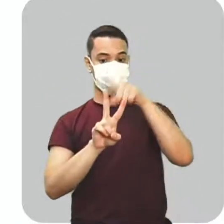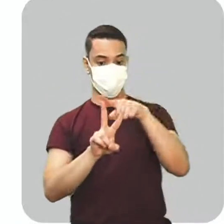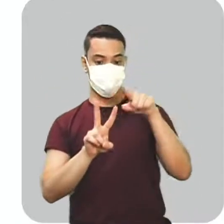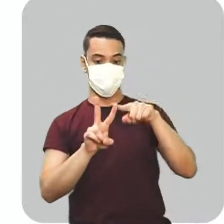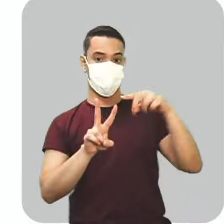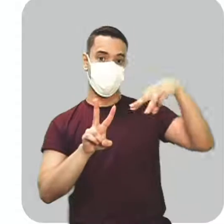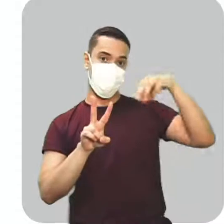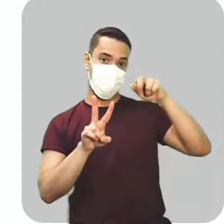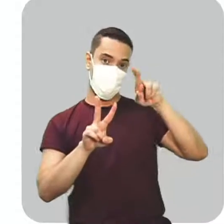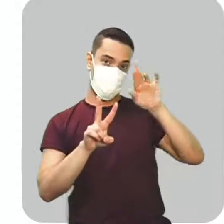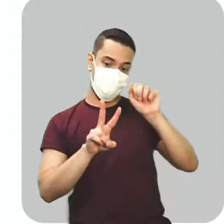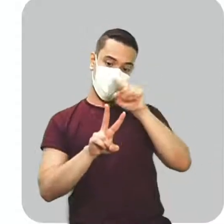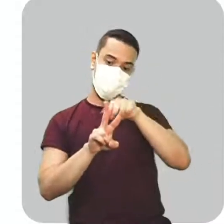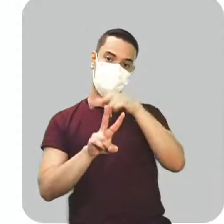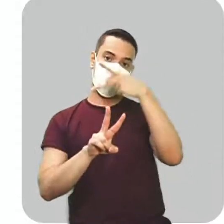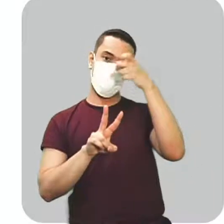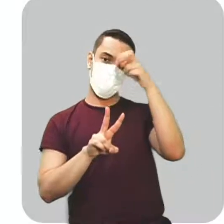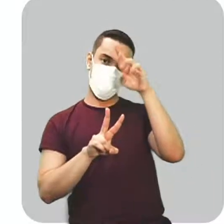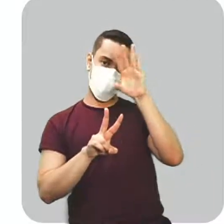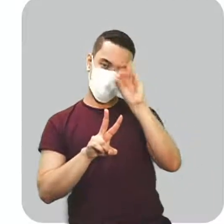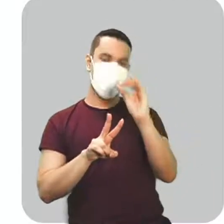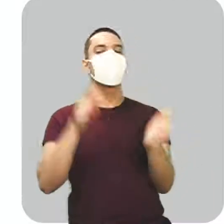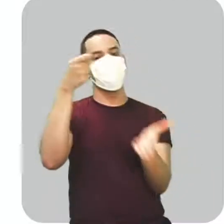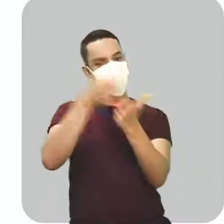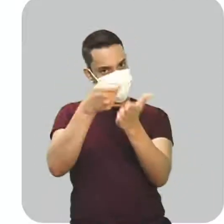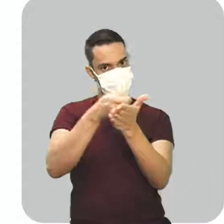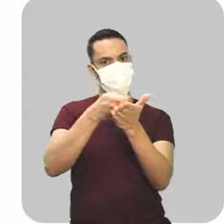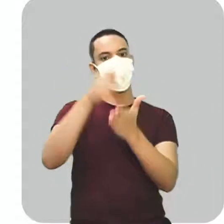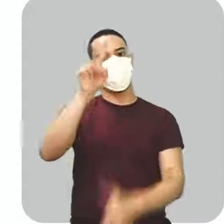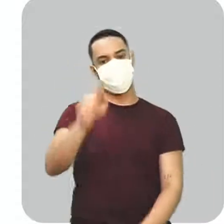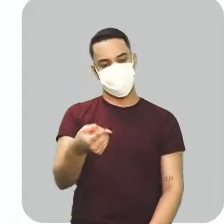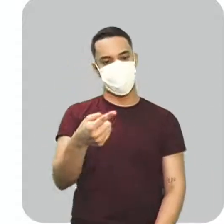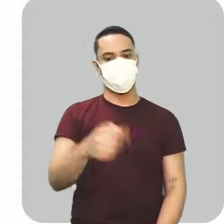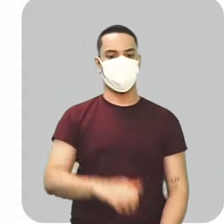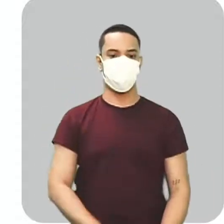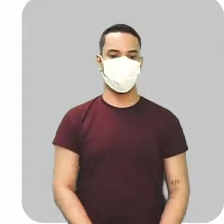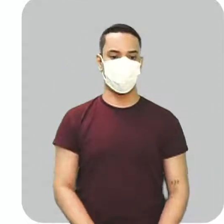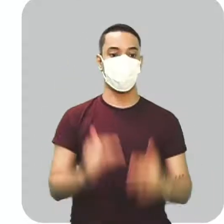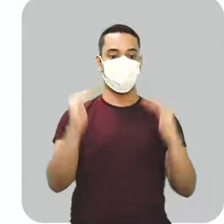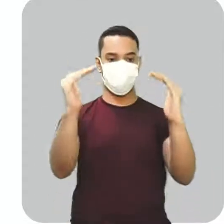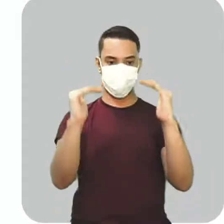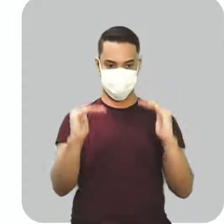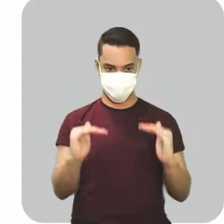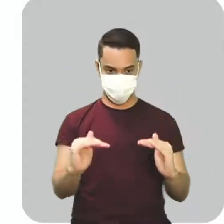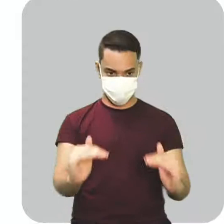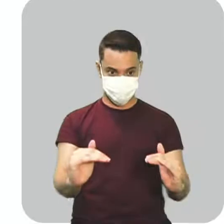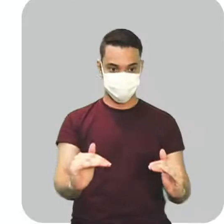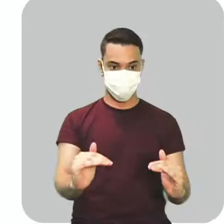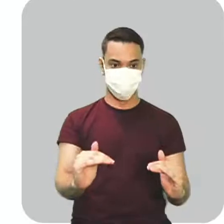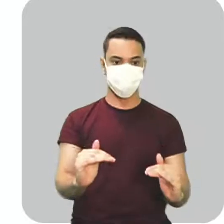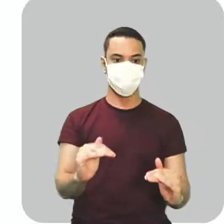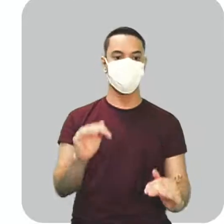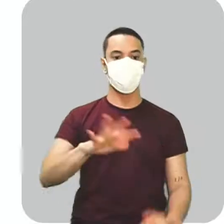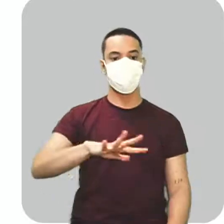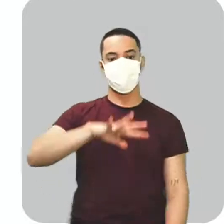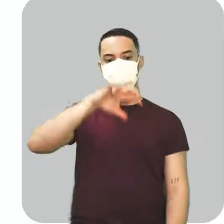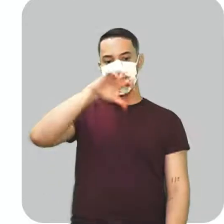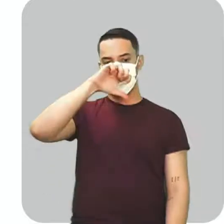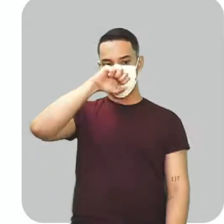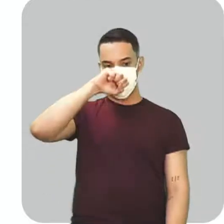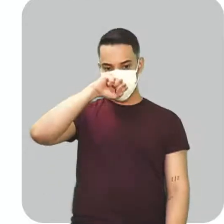vírgula. Vamos continuar aqui. Aqui, ó. E suspira,